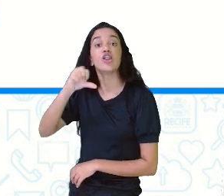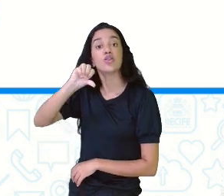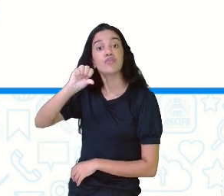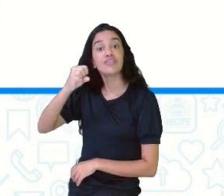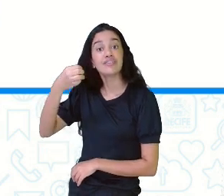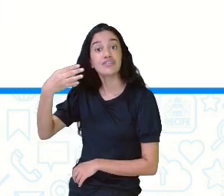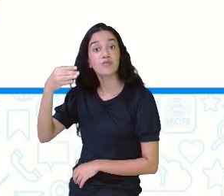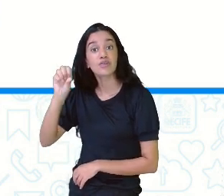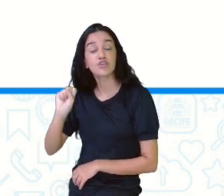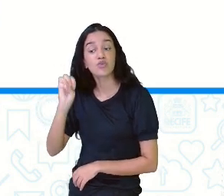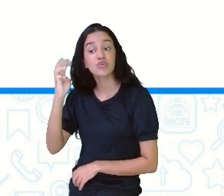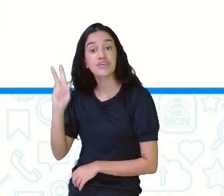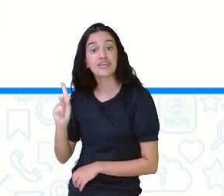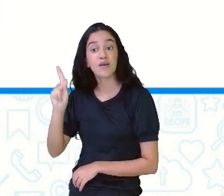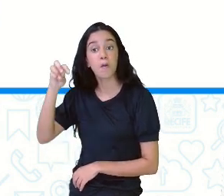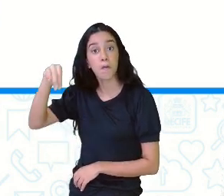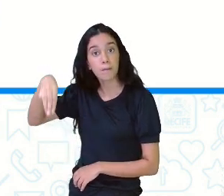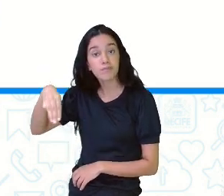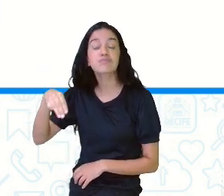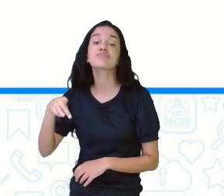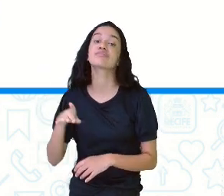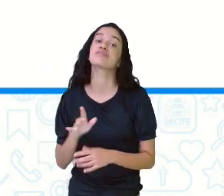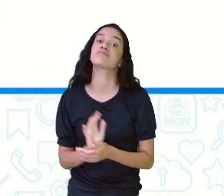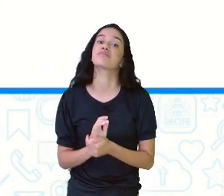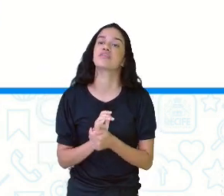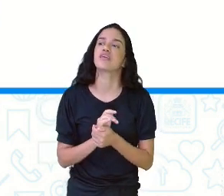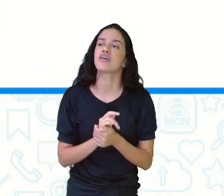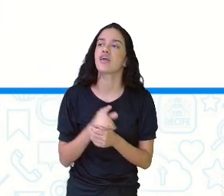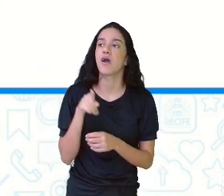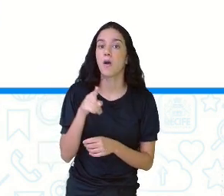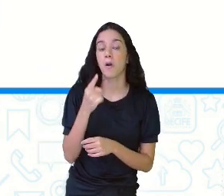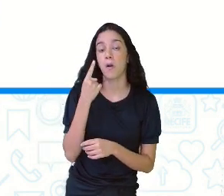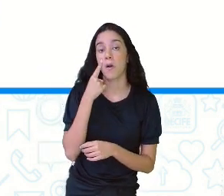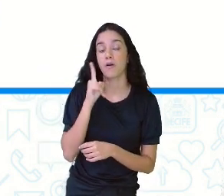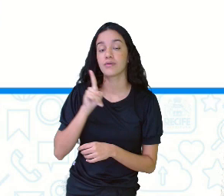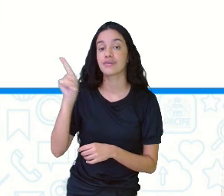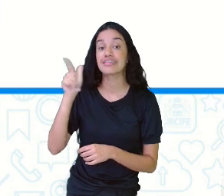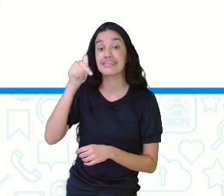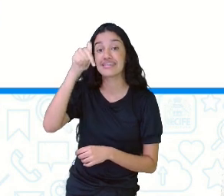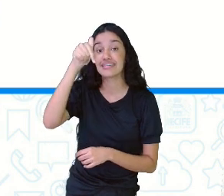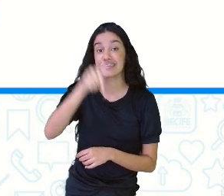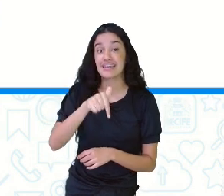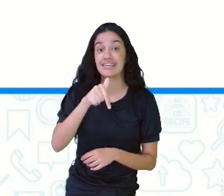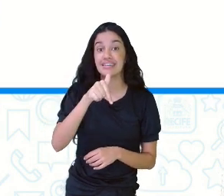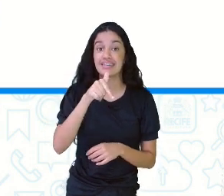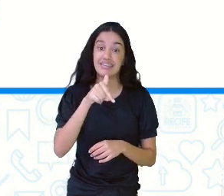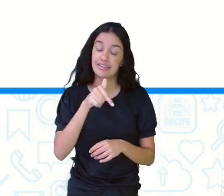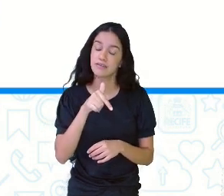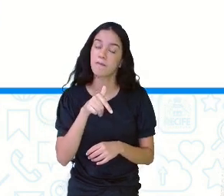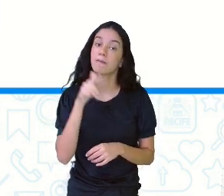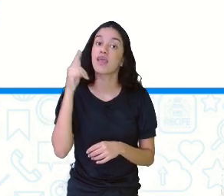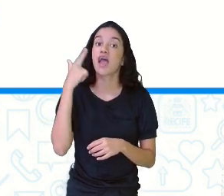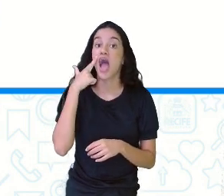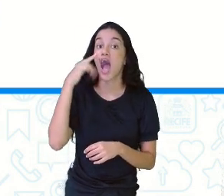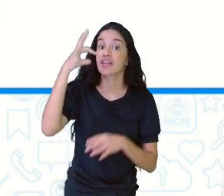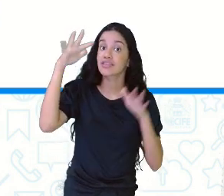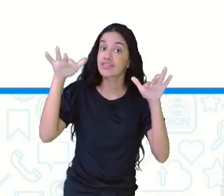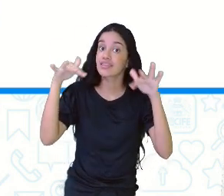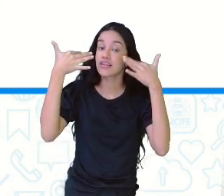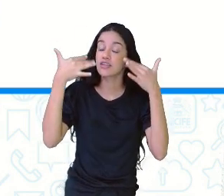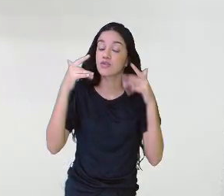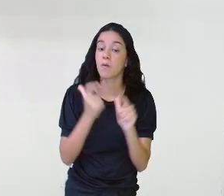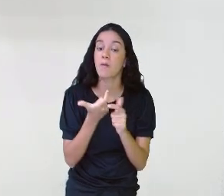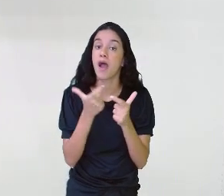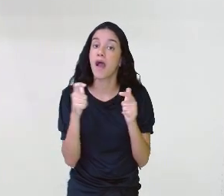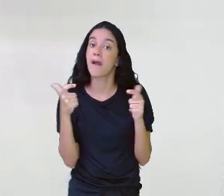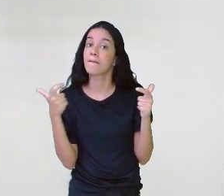3.853.676,948 quilômetros quadrados, divididos entre 7 estados. Presta atenção, ela é maior